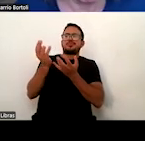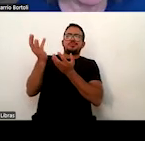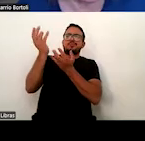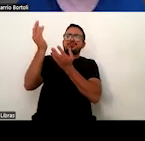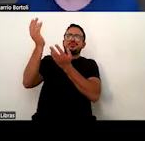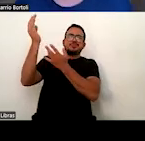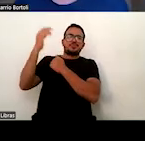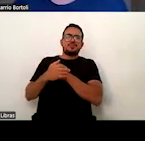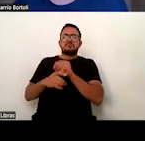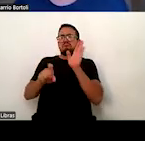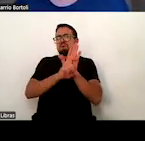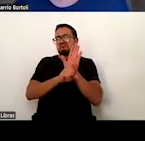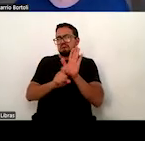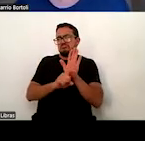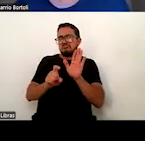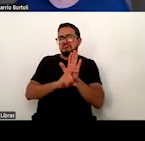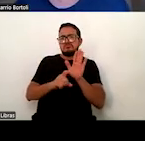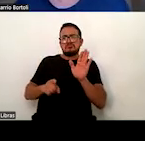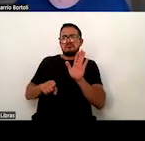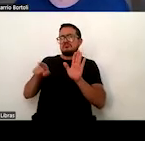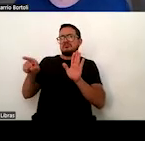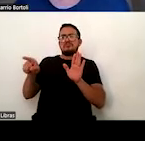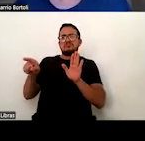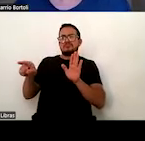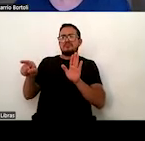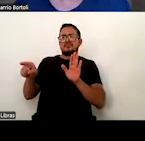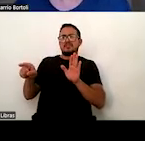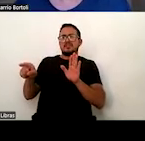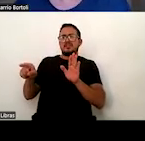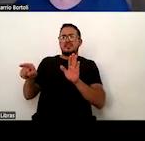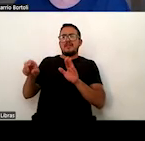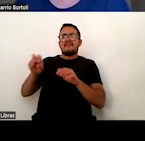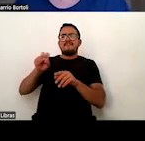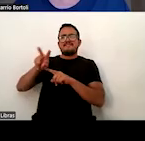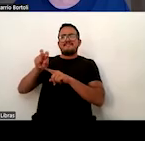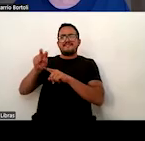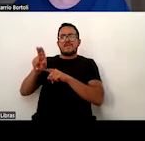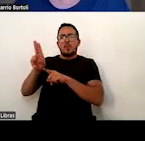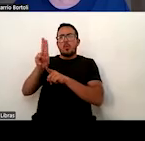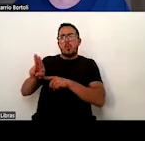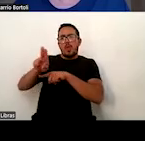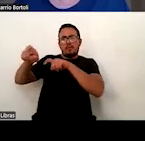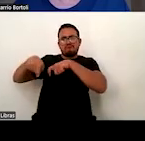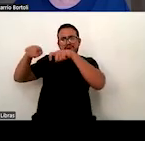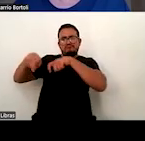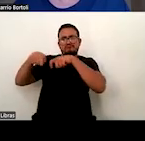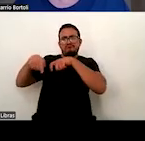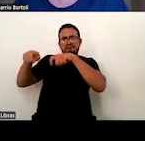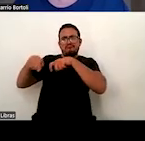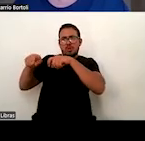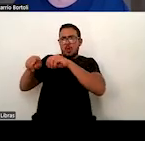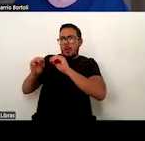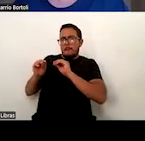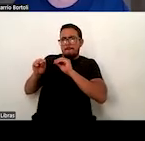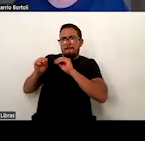inseticidas, né, produtos que a gente que pode ser usado na agropecuária, o tabagismo, a falta de exercício físico que leva